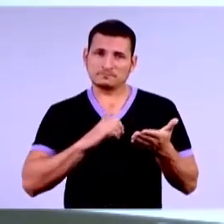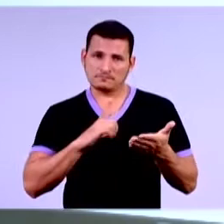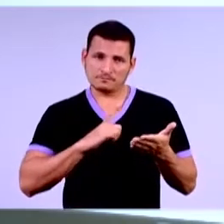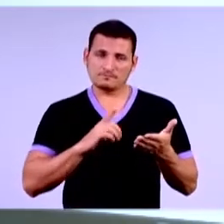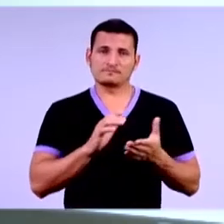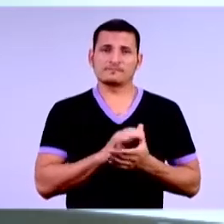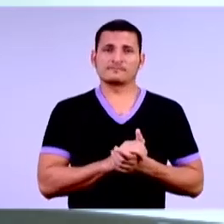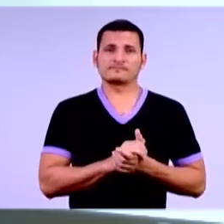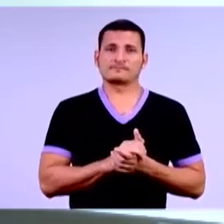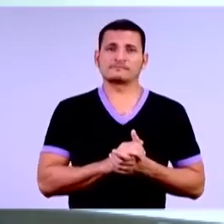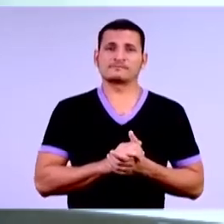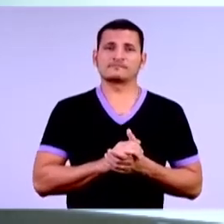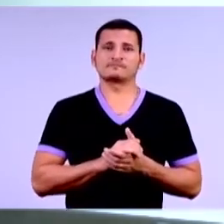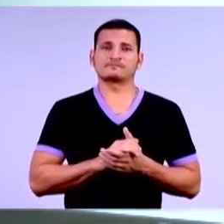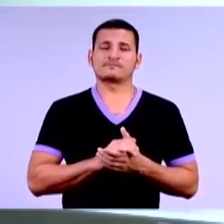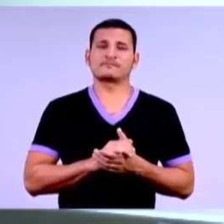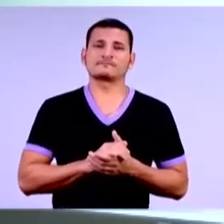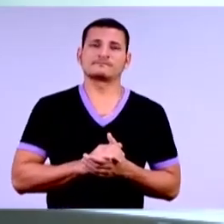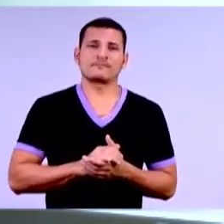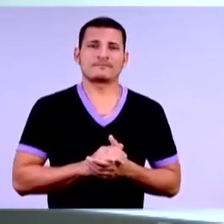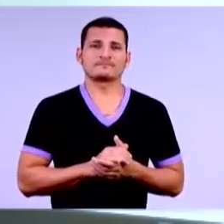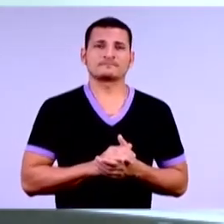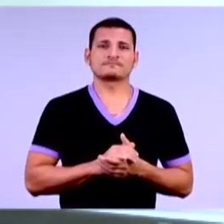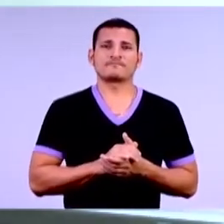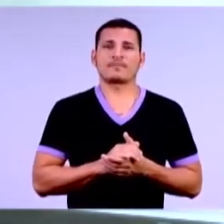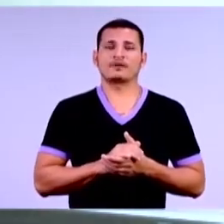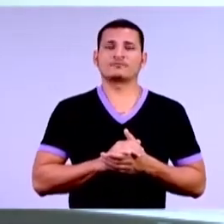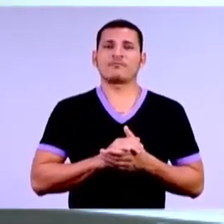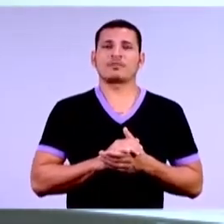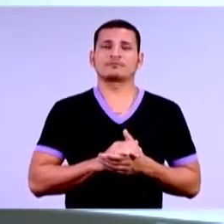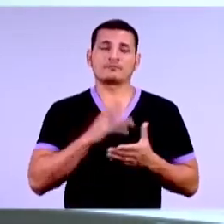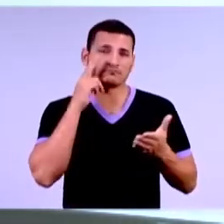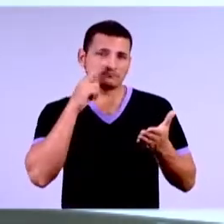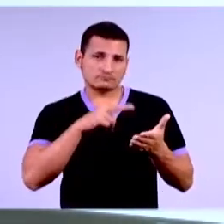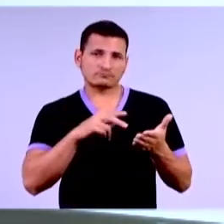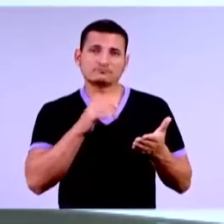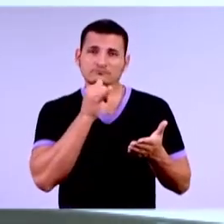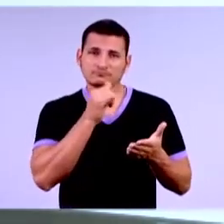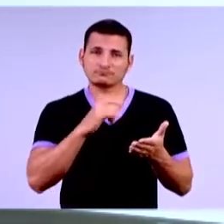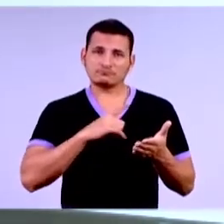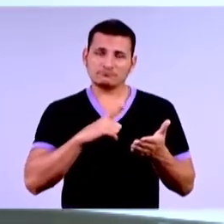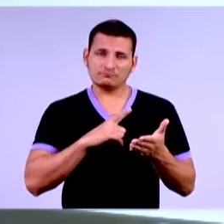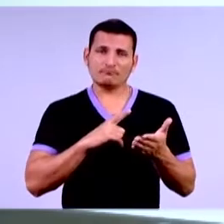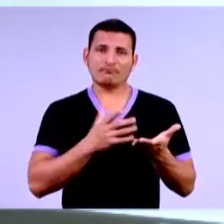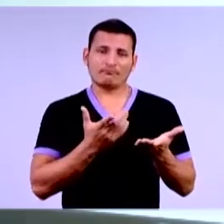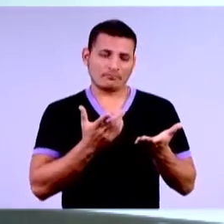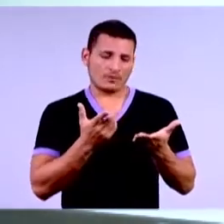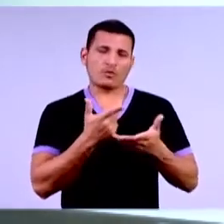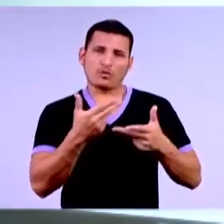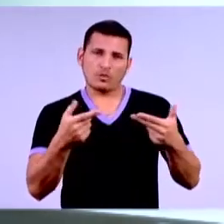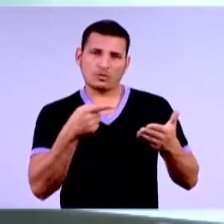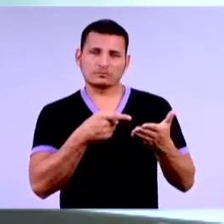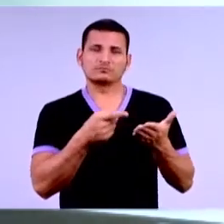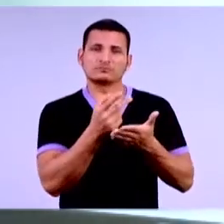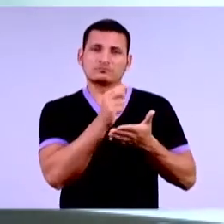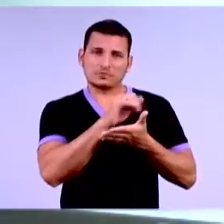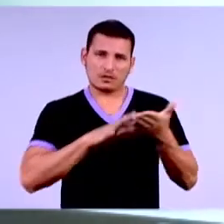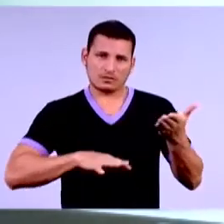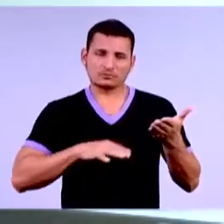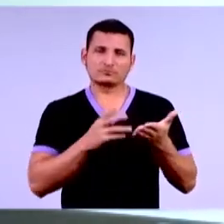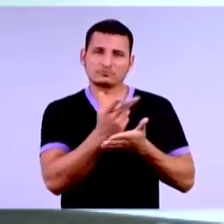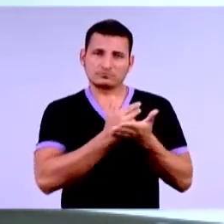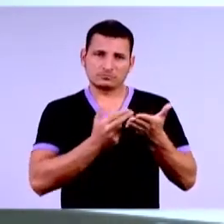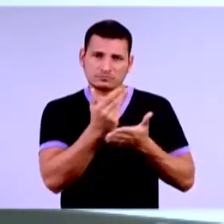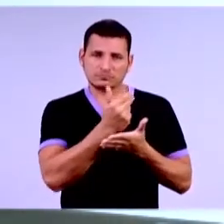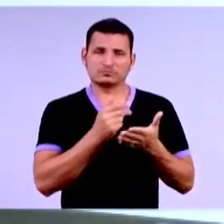eu dou uma olhada no título também olha se assegura nesse texto tudo isso vai me ajudar a entender